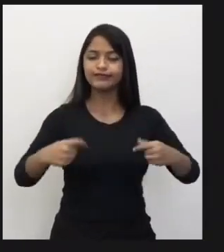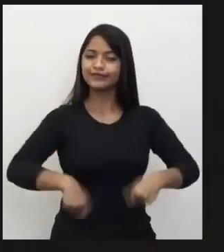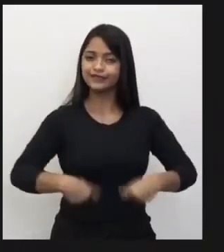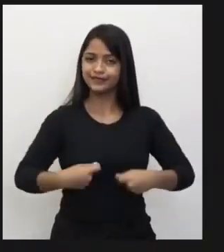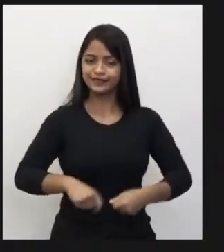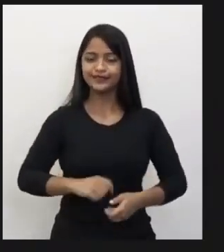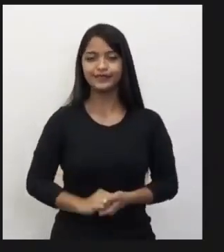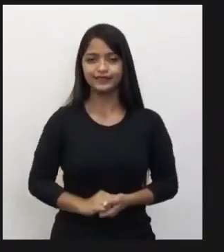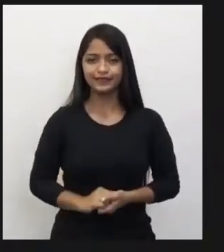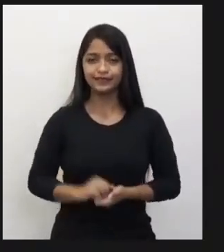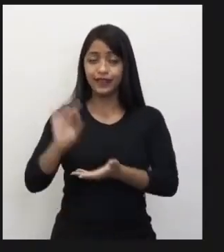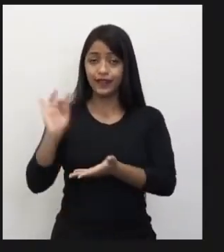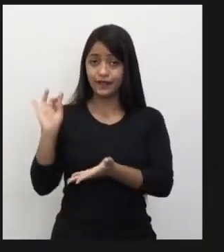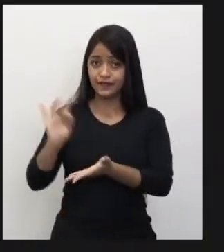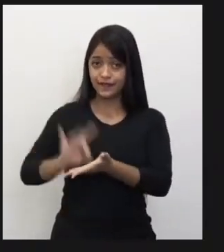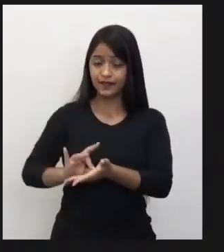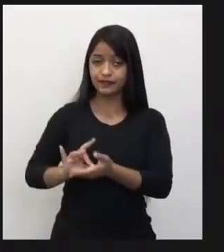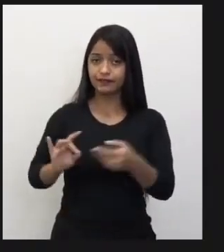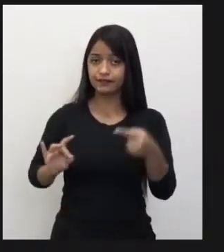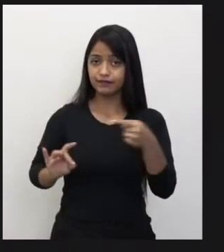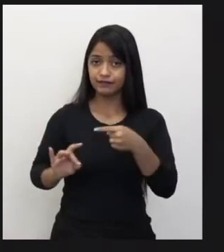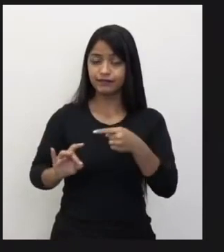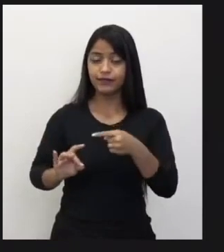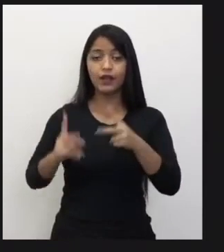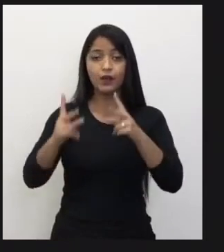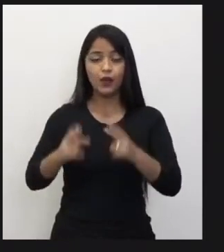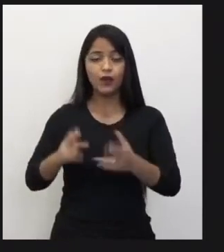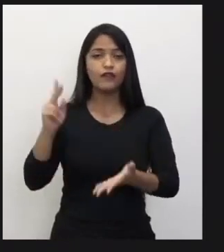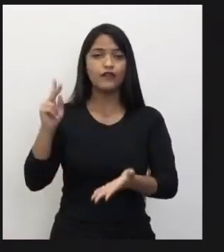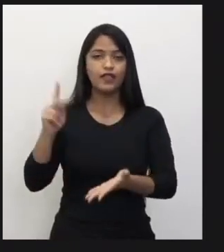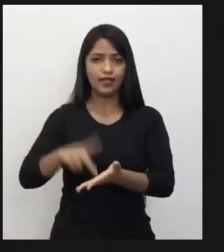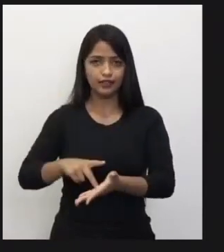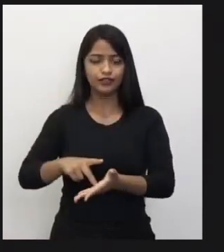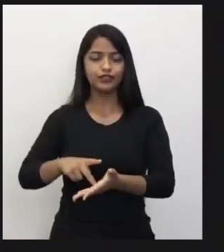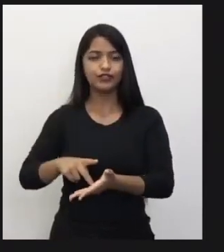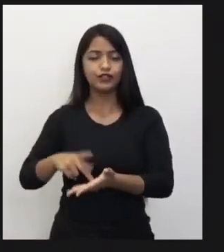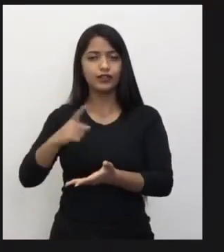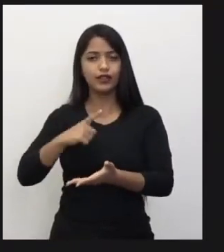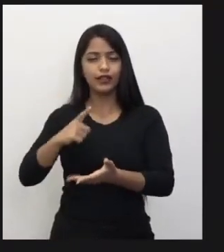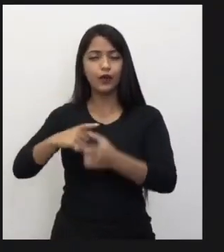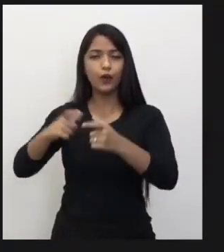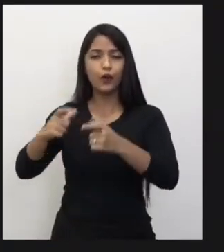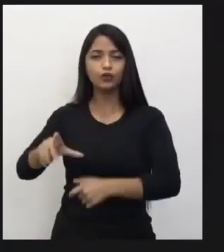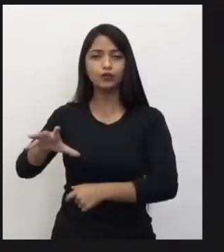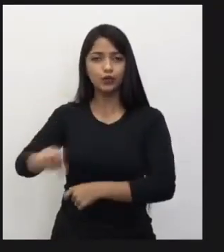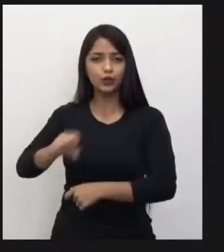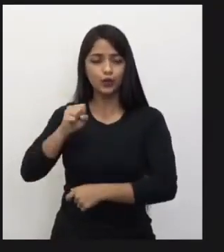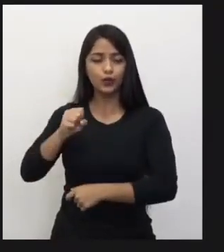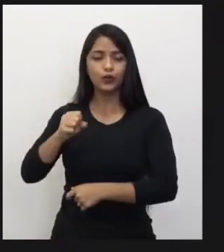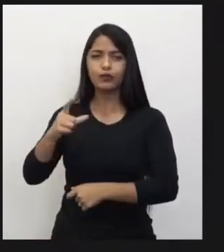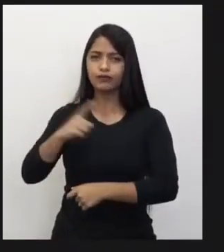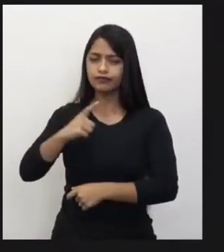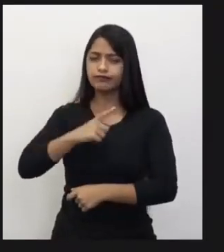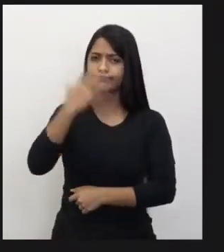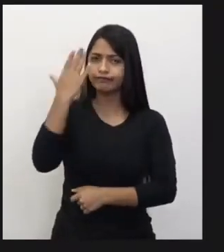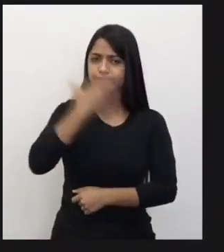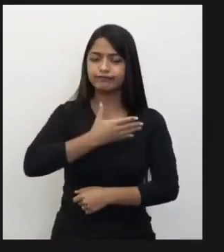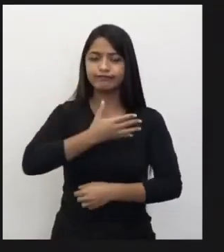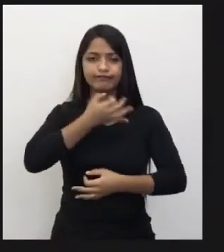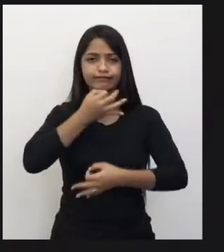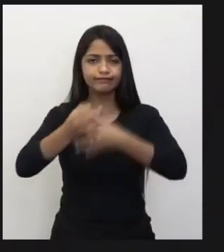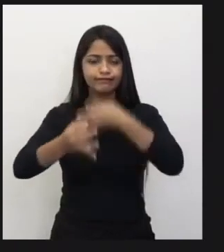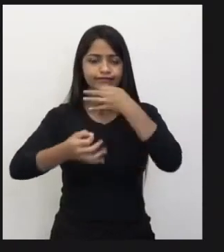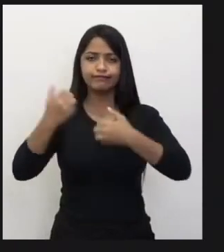Um fato é, então, uma verdade que possui fonte, possui embasamento, possui